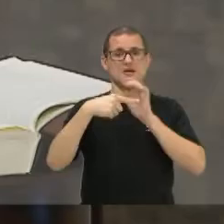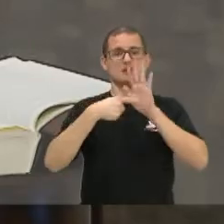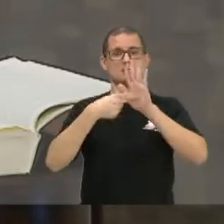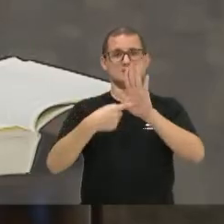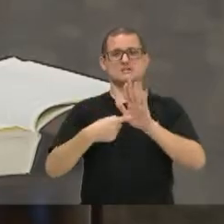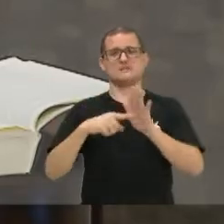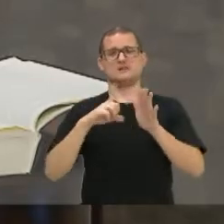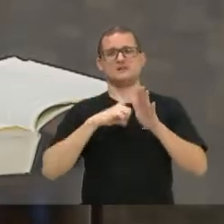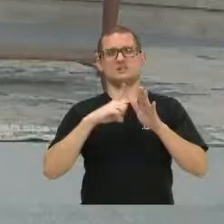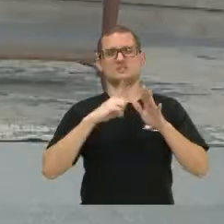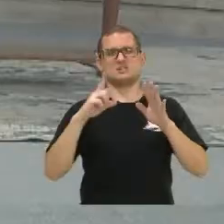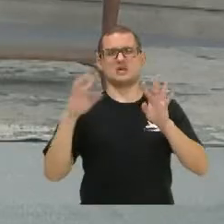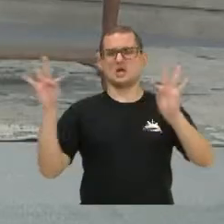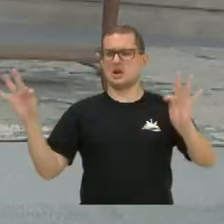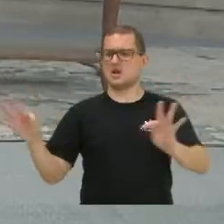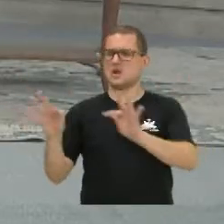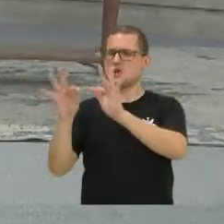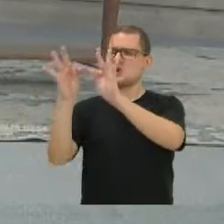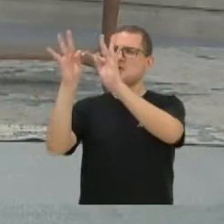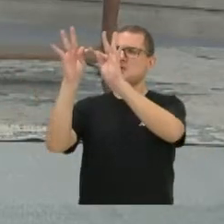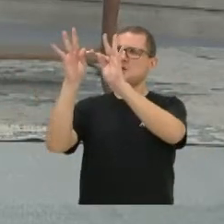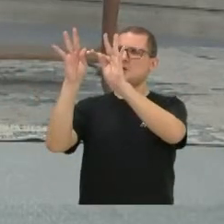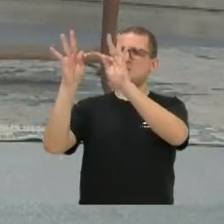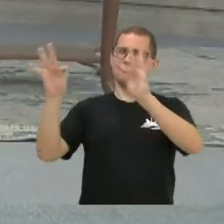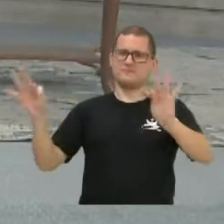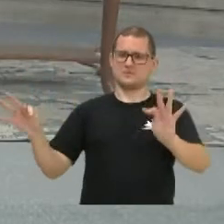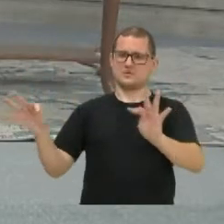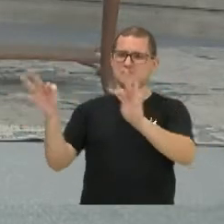oliveiras e dois candelabros